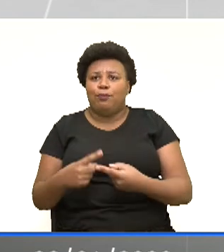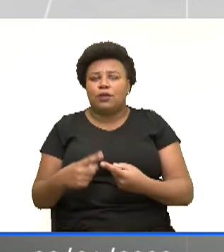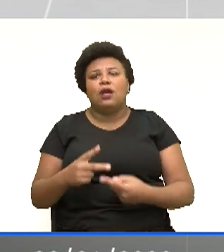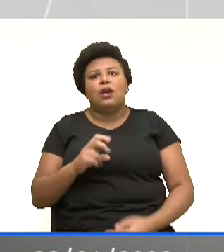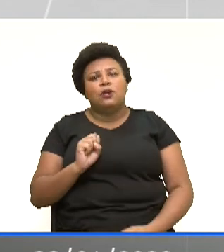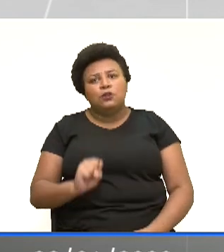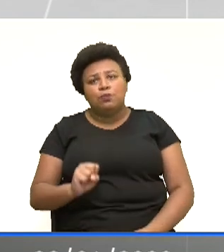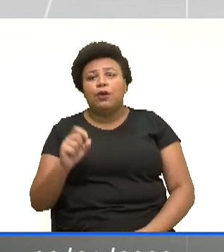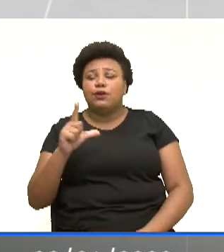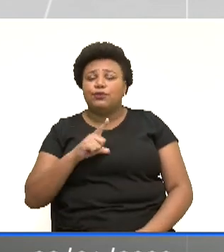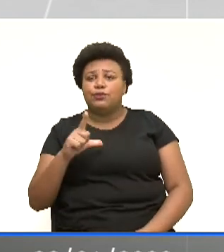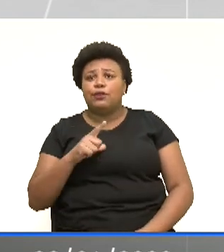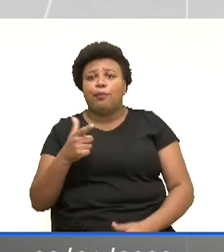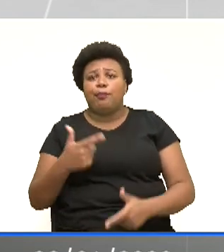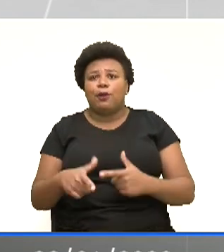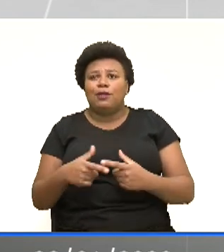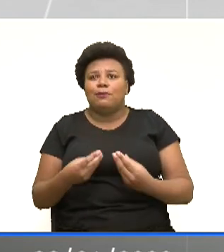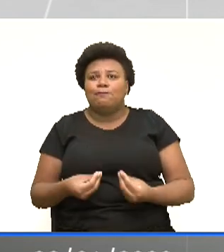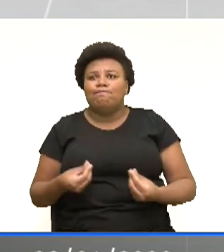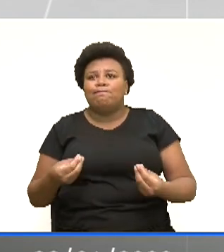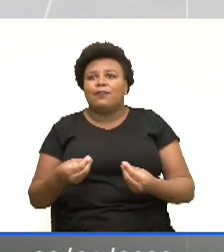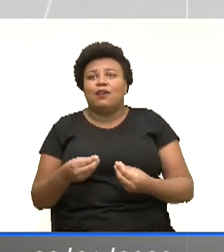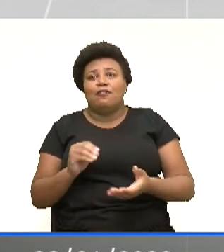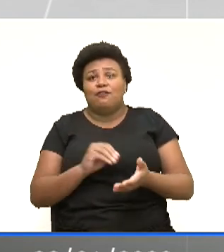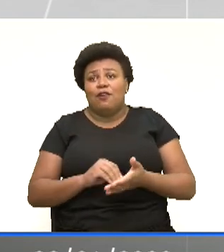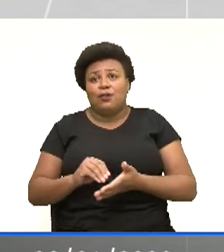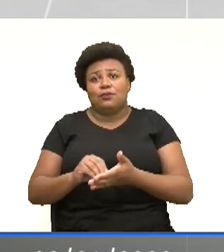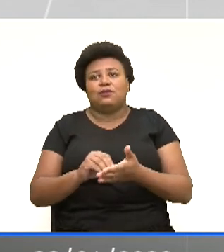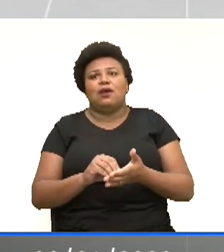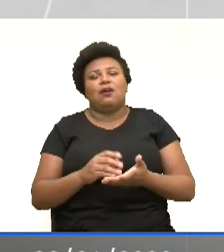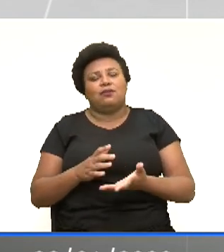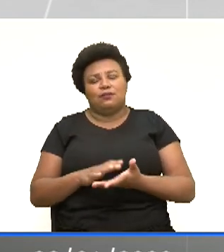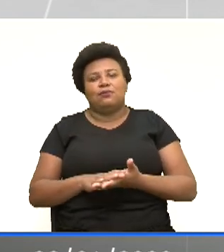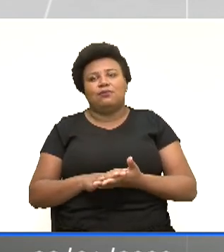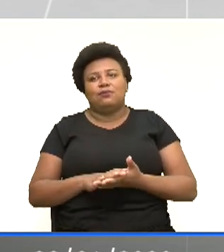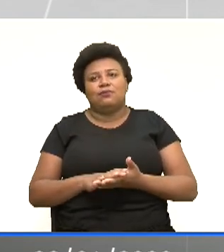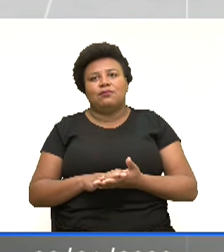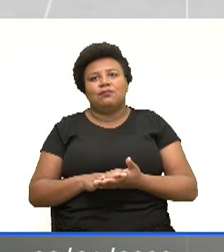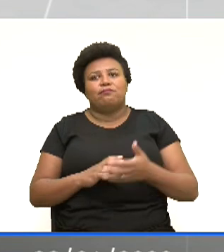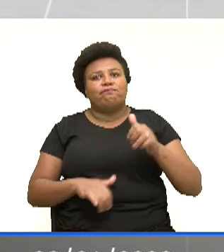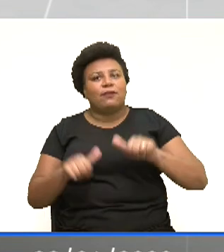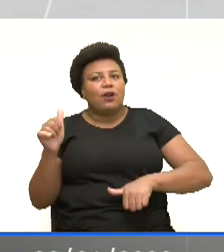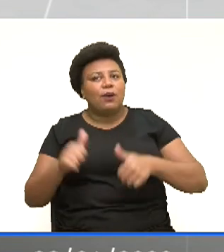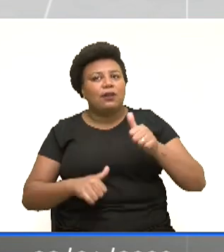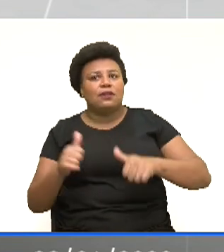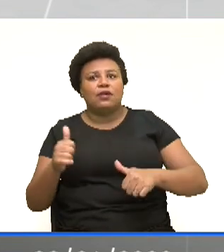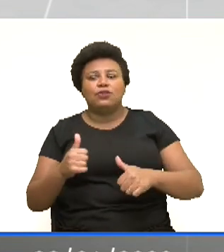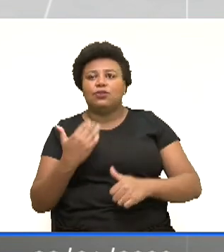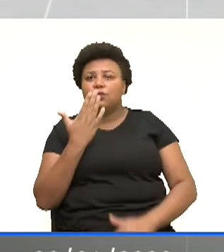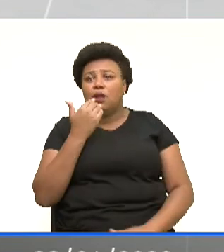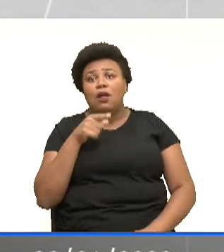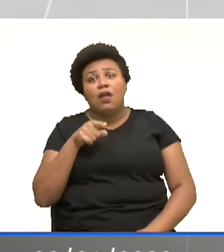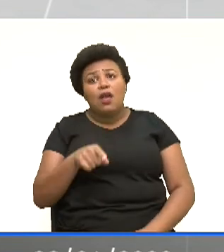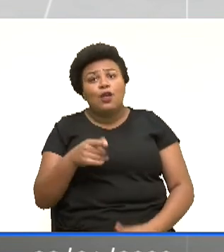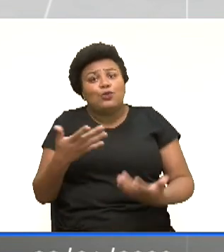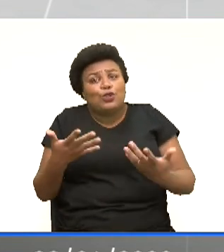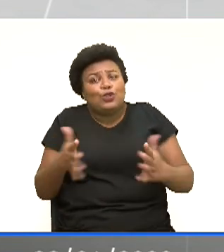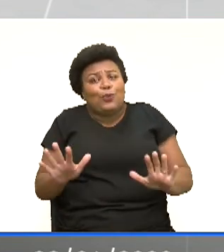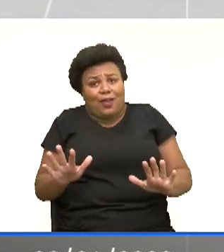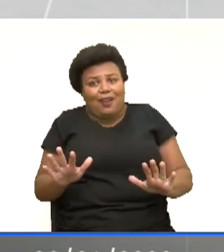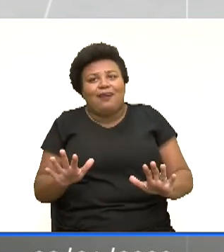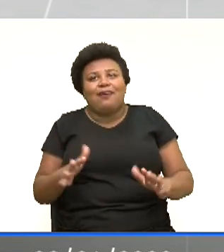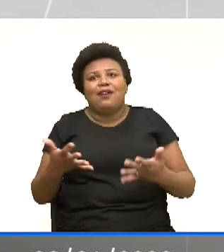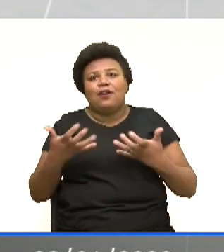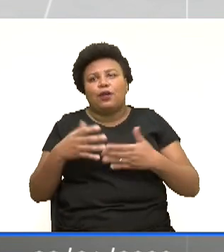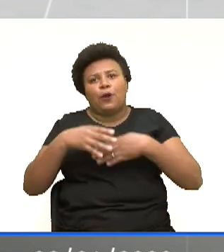podemos ter uma condição de fragilização nas marcas dos produtos e na qualidade dos alimentos. E é isso que a gente não quer. Então, eu